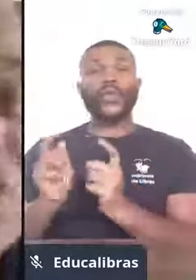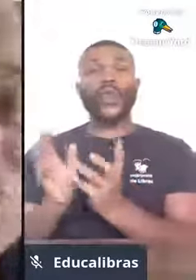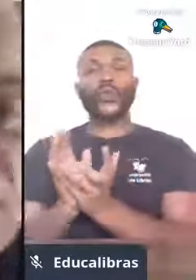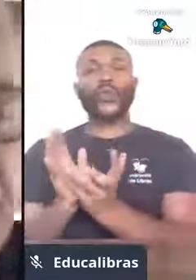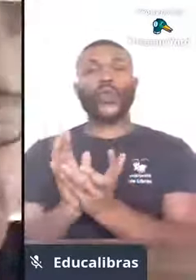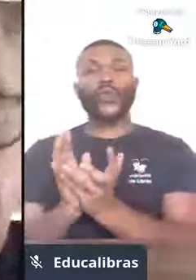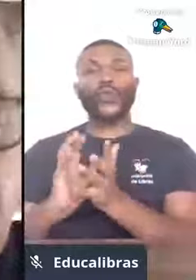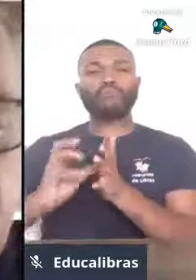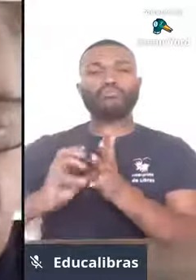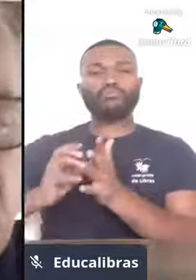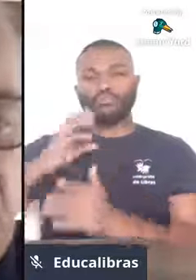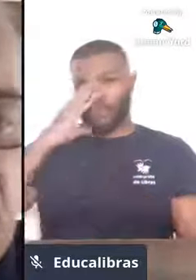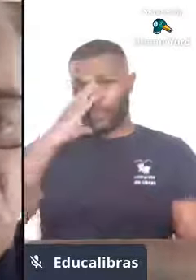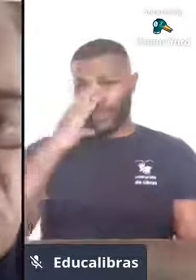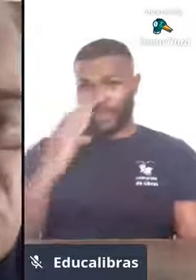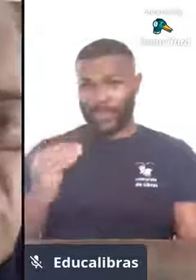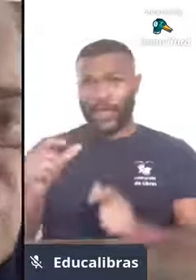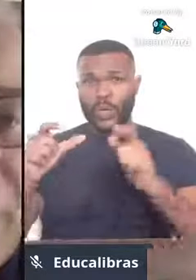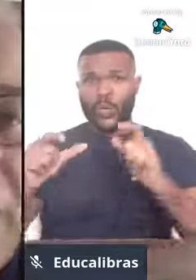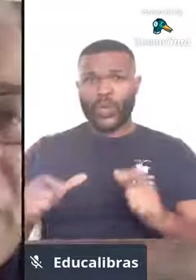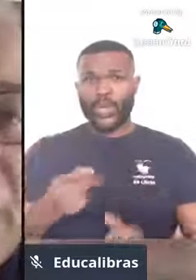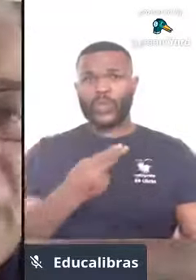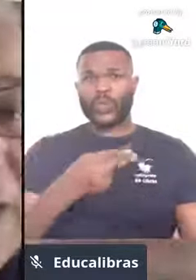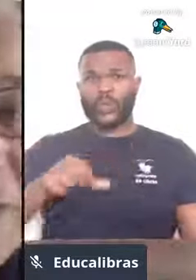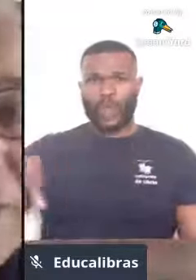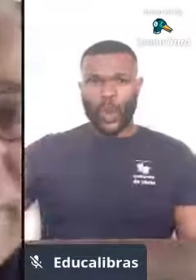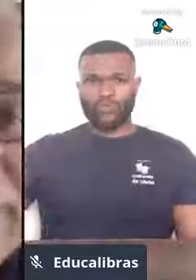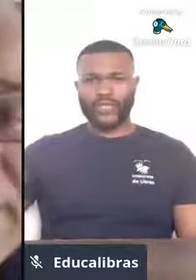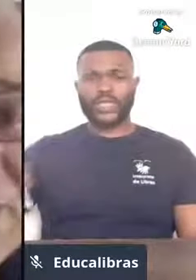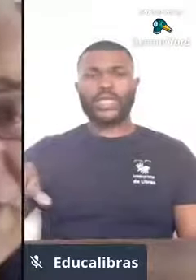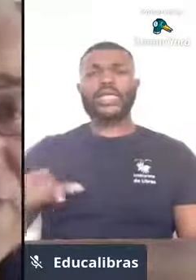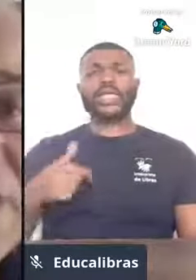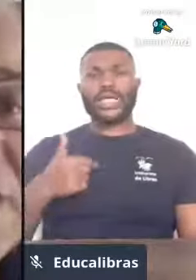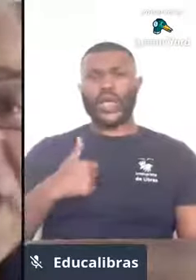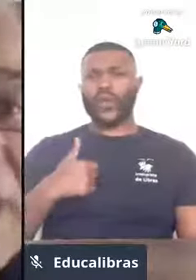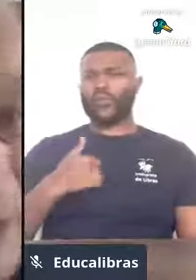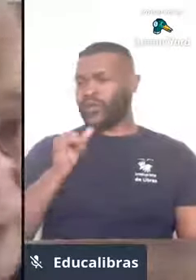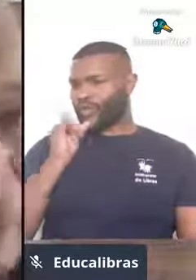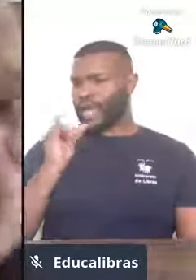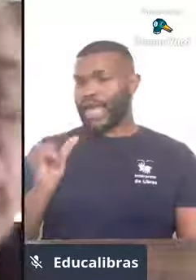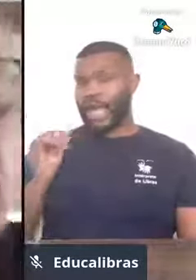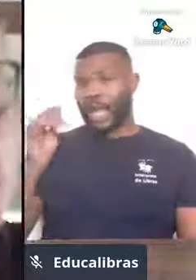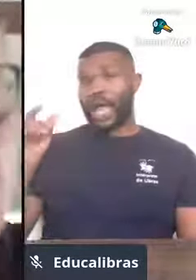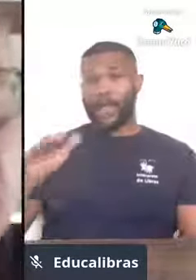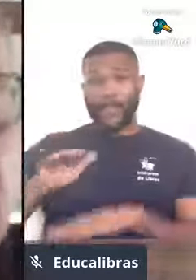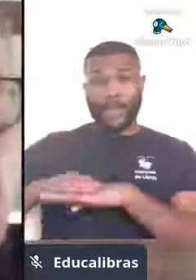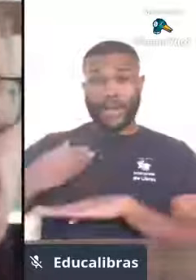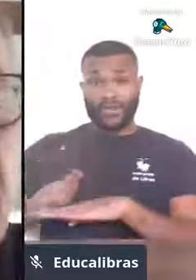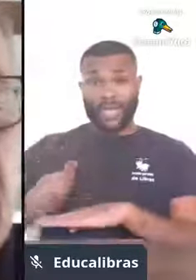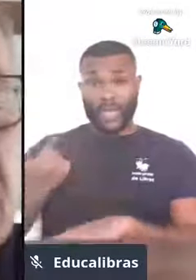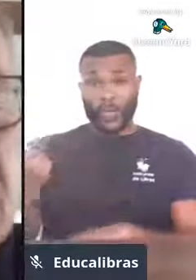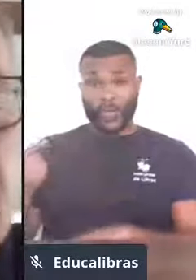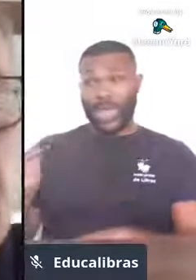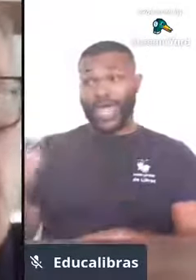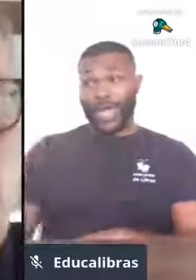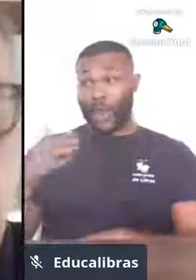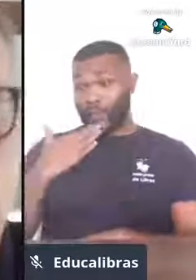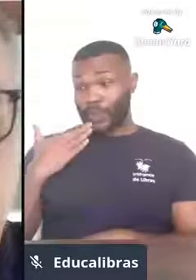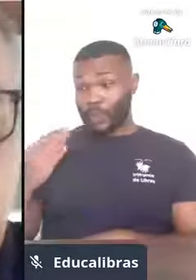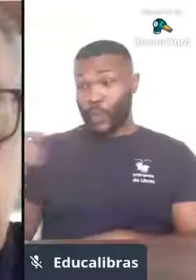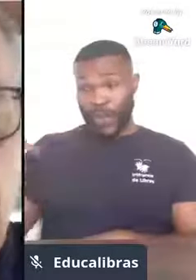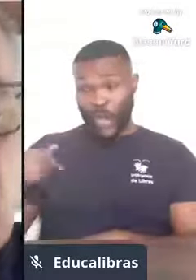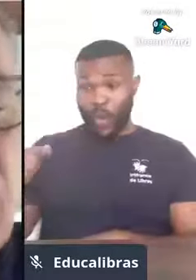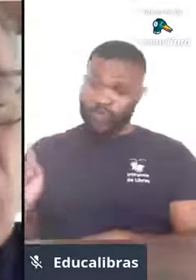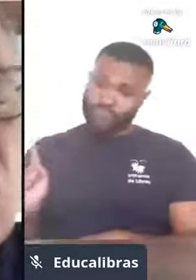Pinheiros, nós falamos, eu falei, a Mara não estava presente nesse dia, a Mara pediu para que eu fosse lá e falasse.